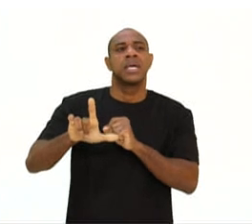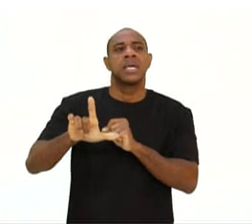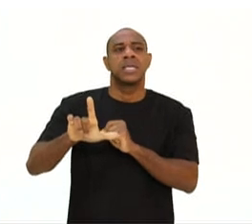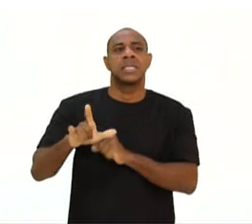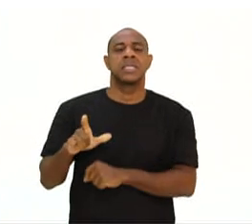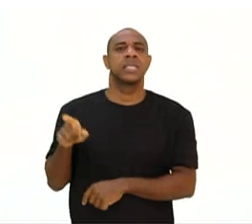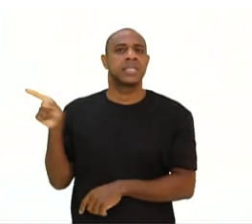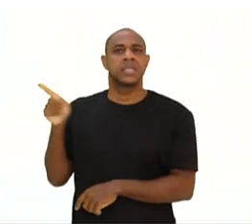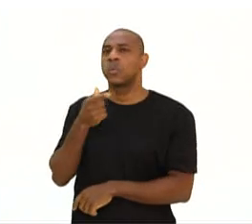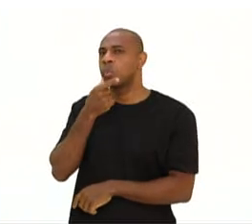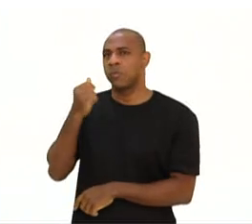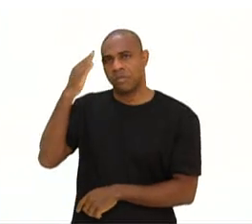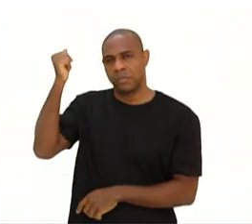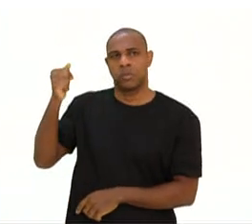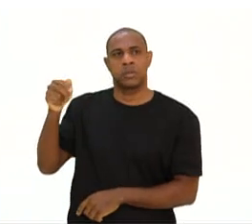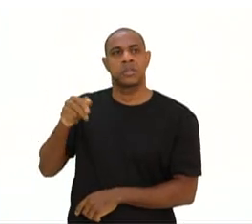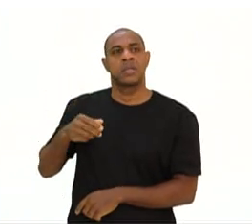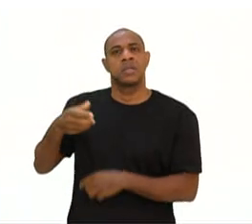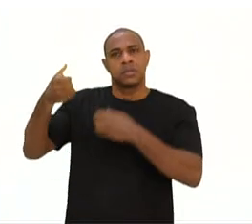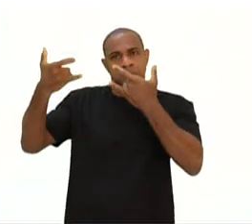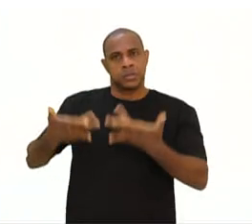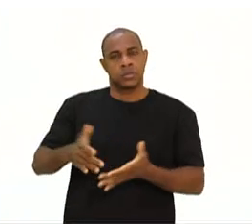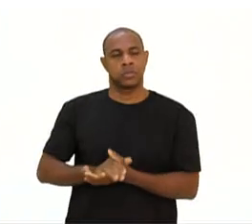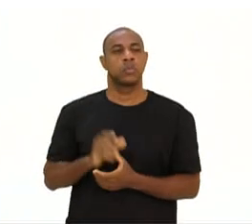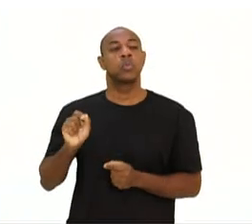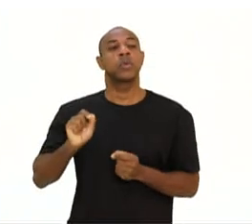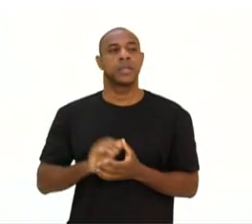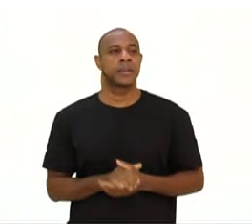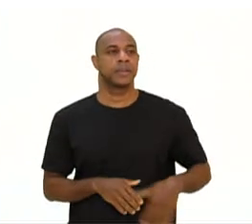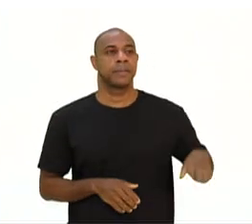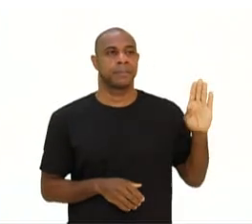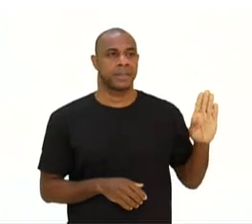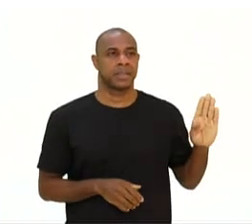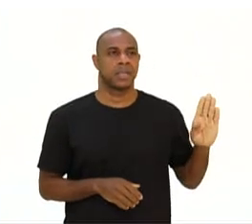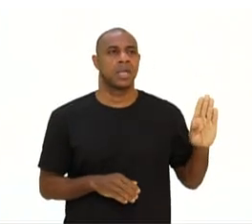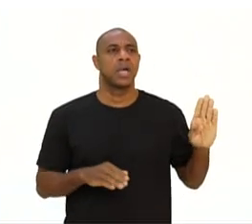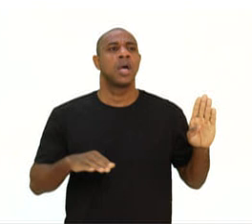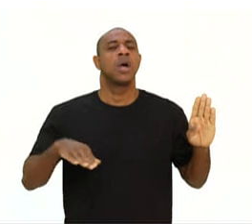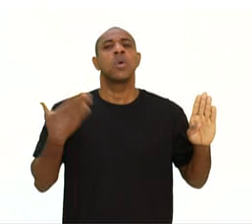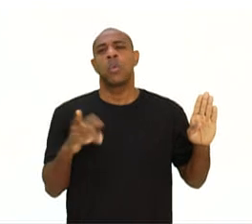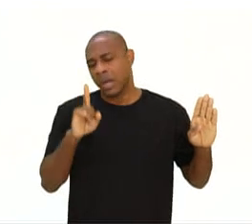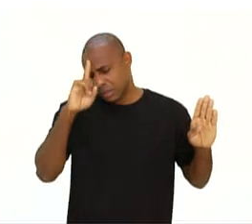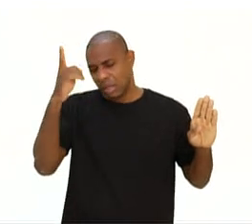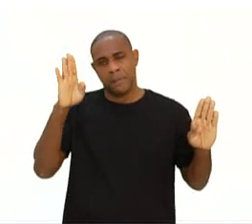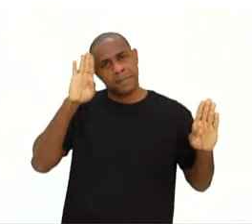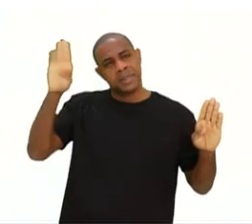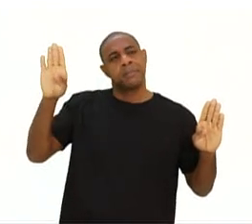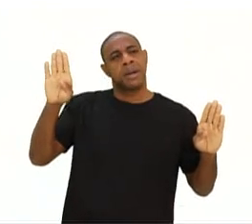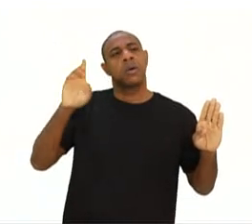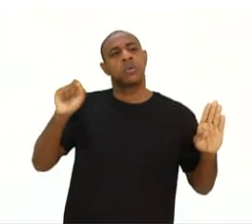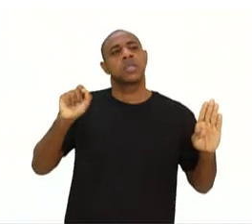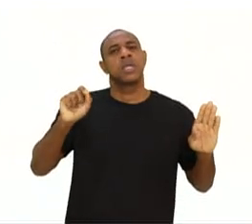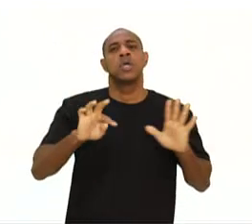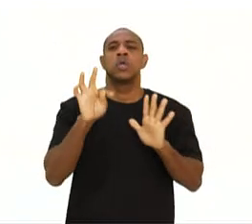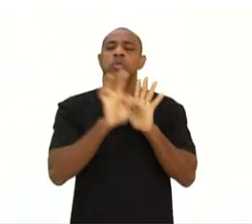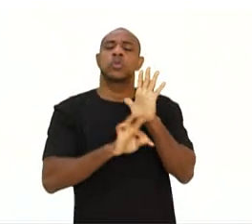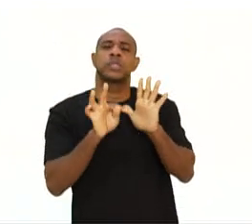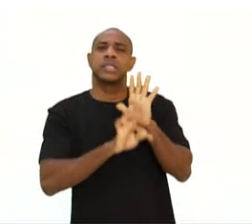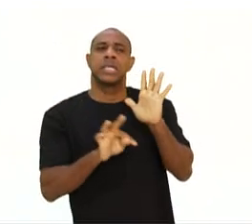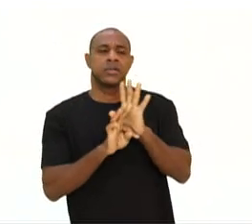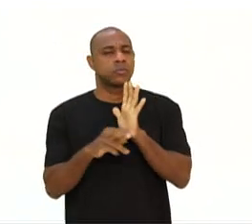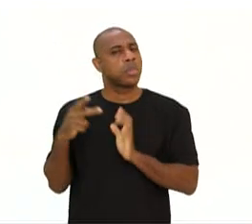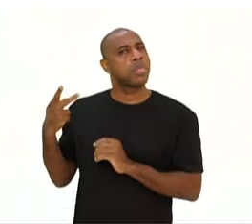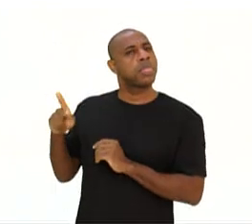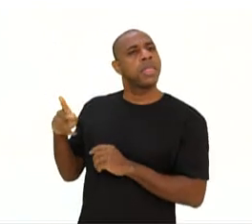famoso? E na letra B, what's the main idea of the texts? Qual é a ideia principal dos textos dele? Qual é